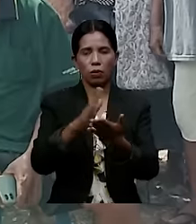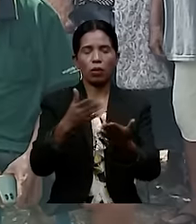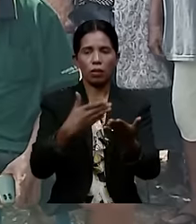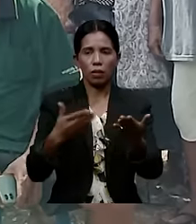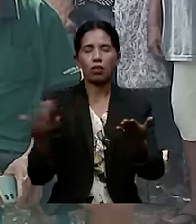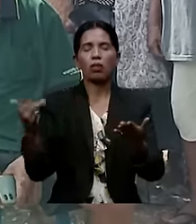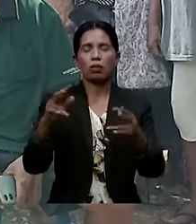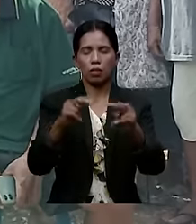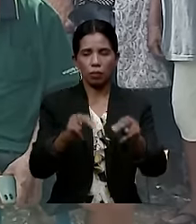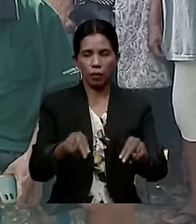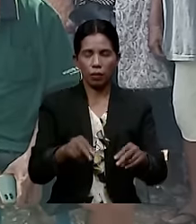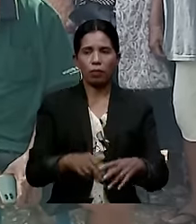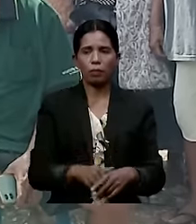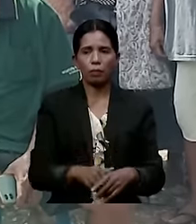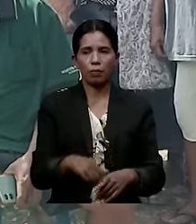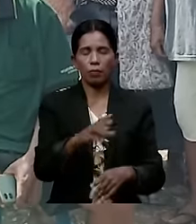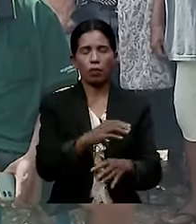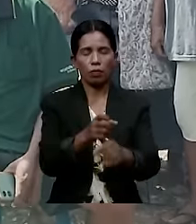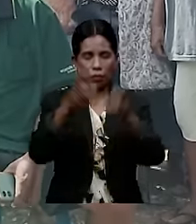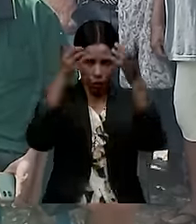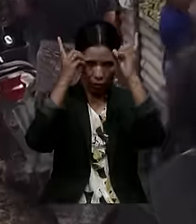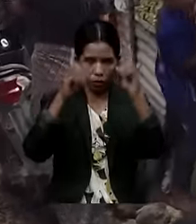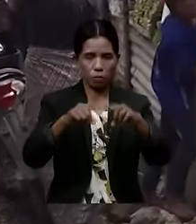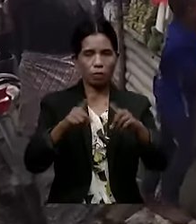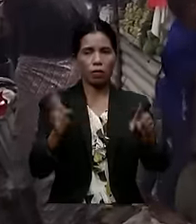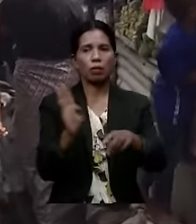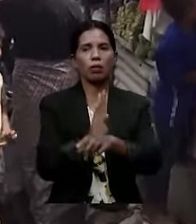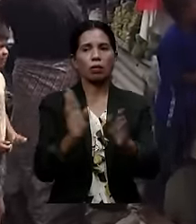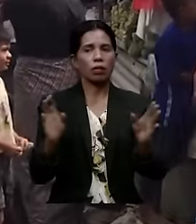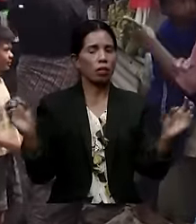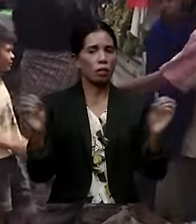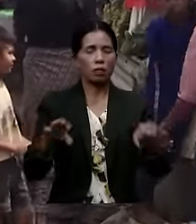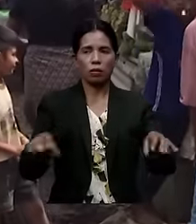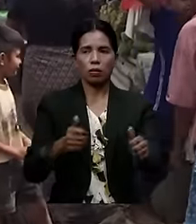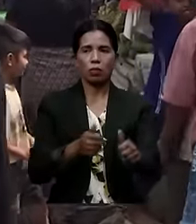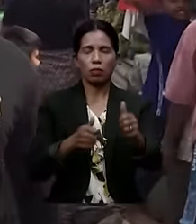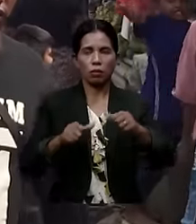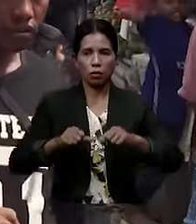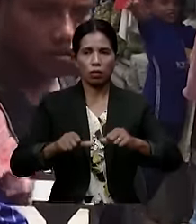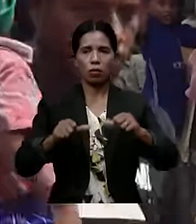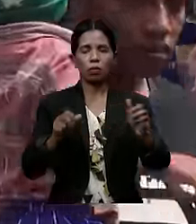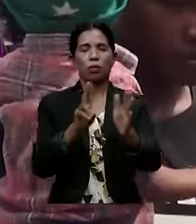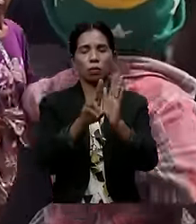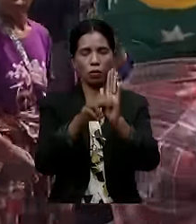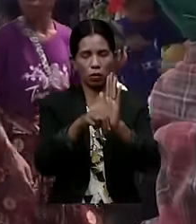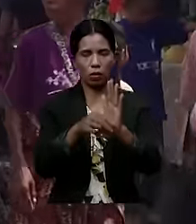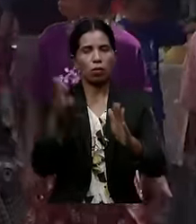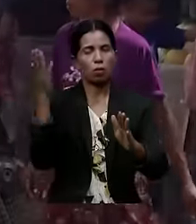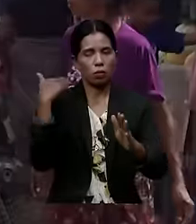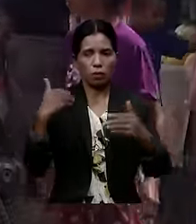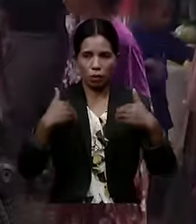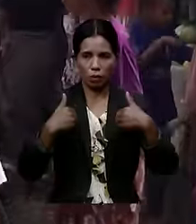sira ne precisa. Mas que autoridade fotiola decisão, mas be vendedor sira la koi compre. Ho di continua tuir horario nebe antes ne iha